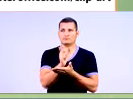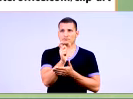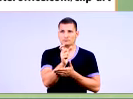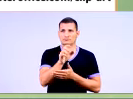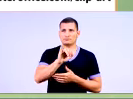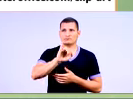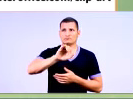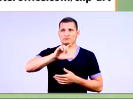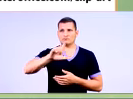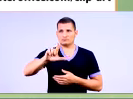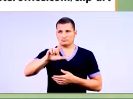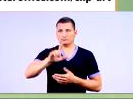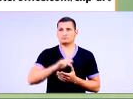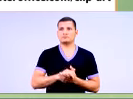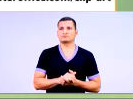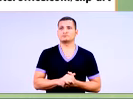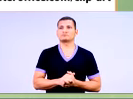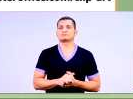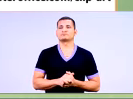have